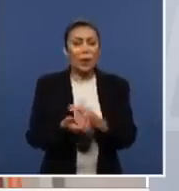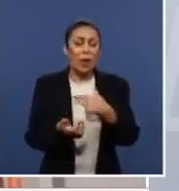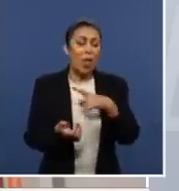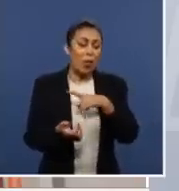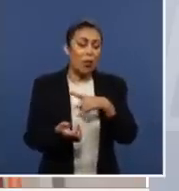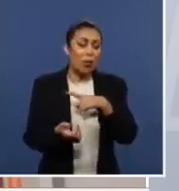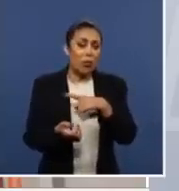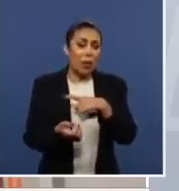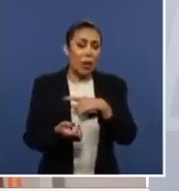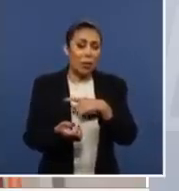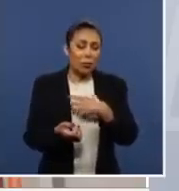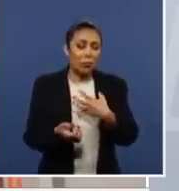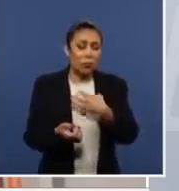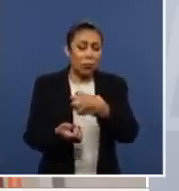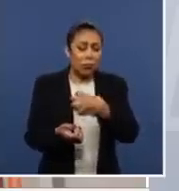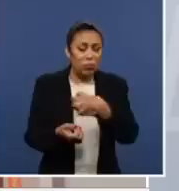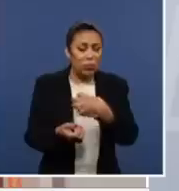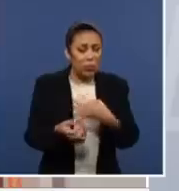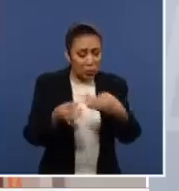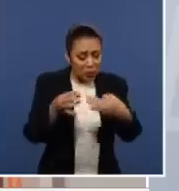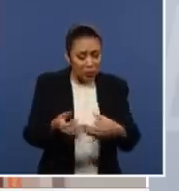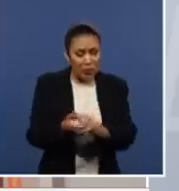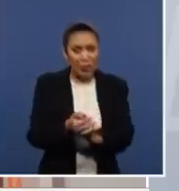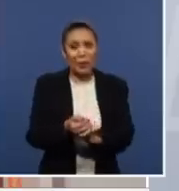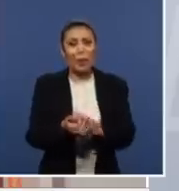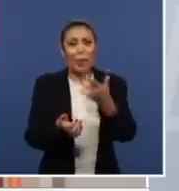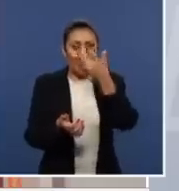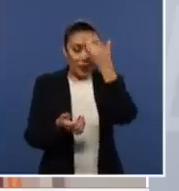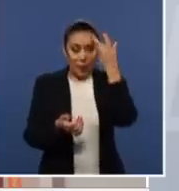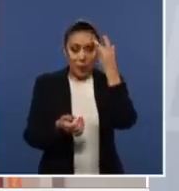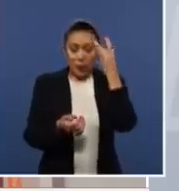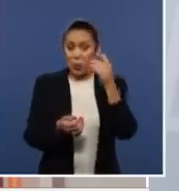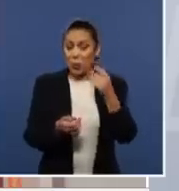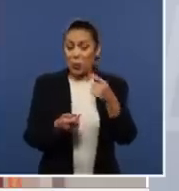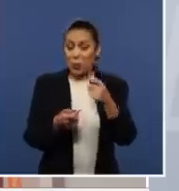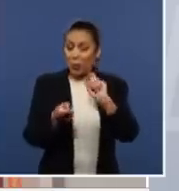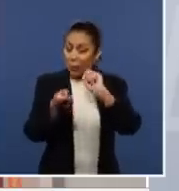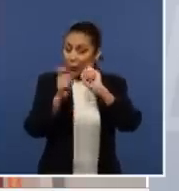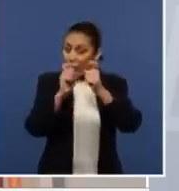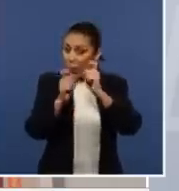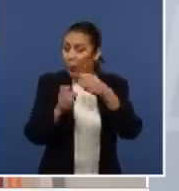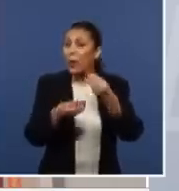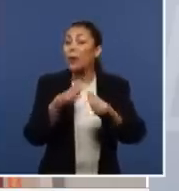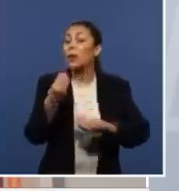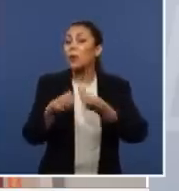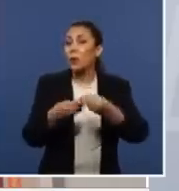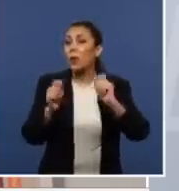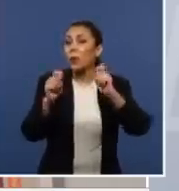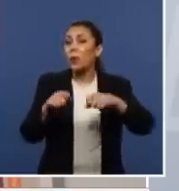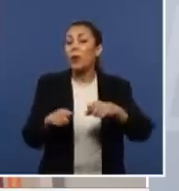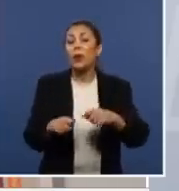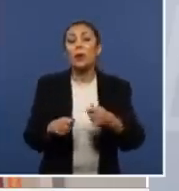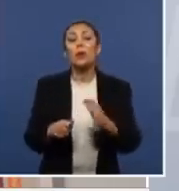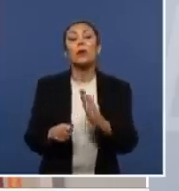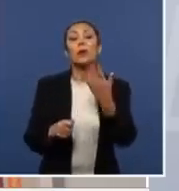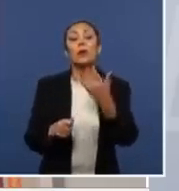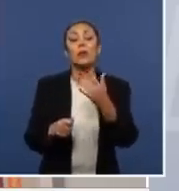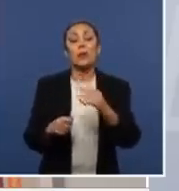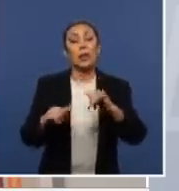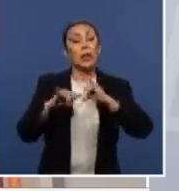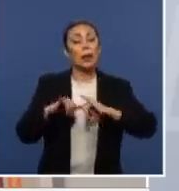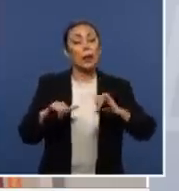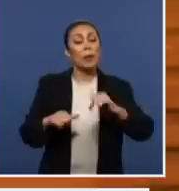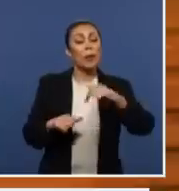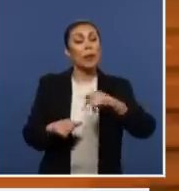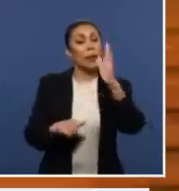sensata, principalmente reservadamente, muita gente com apreensão de como pode terminar essa campanha no Brasil. E